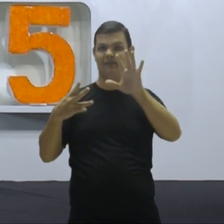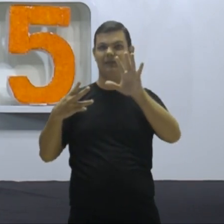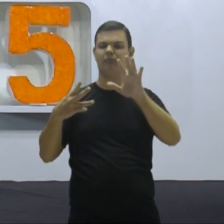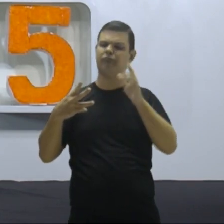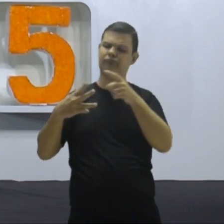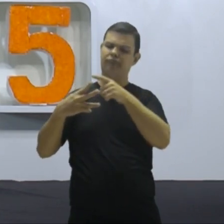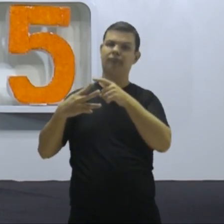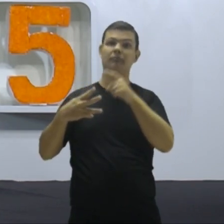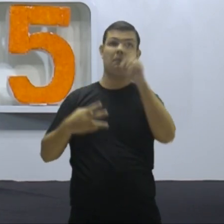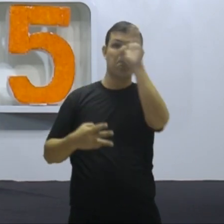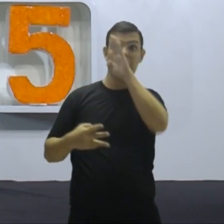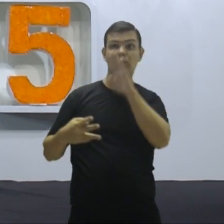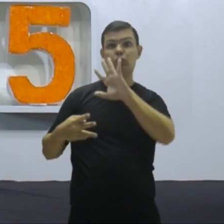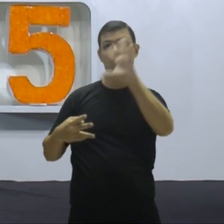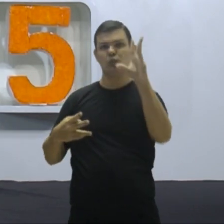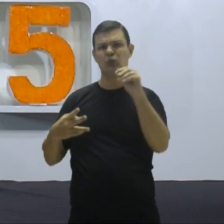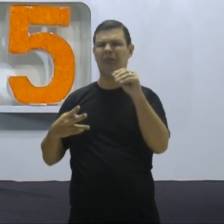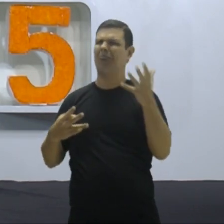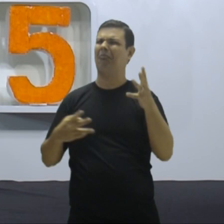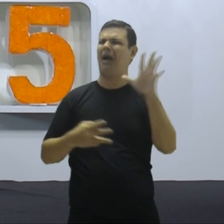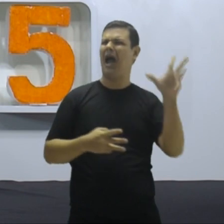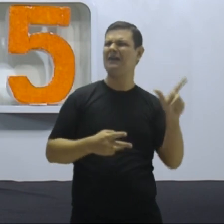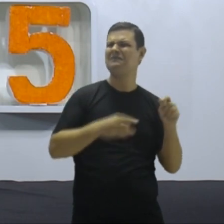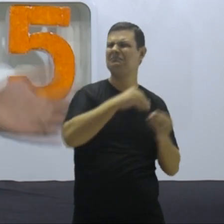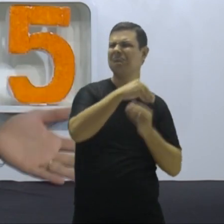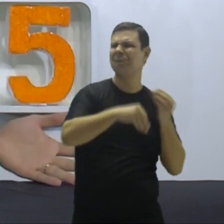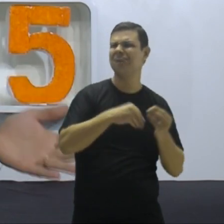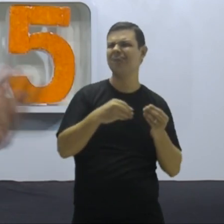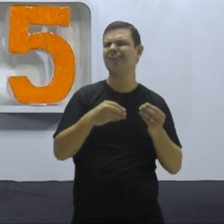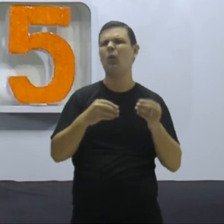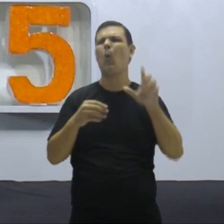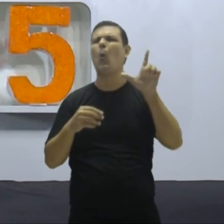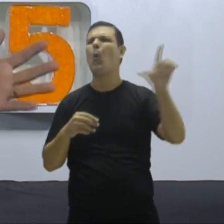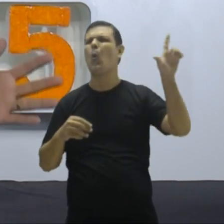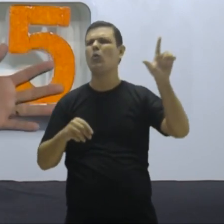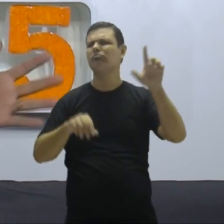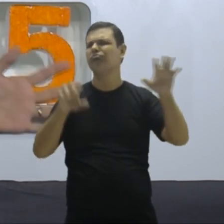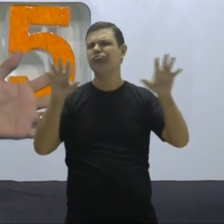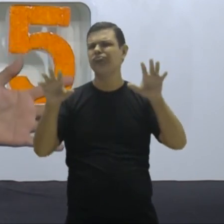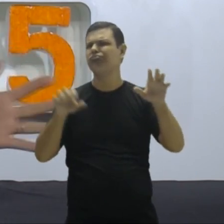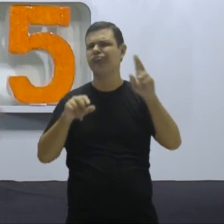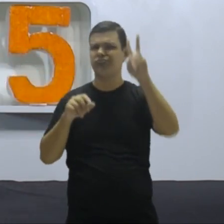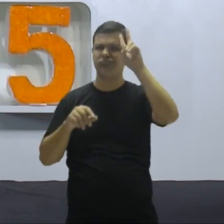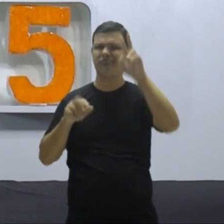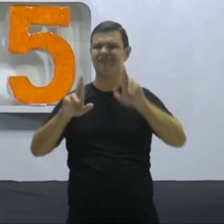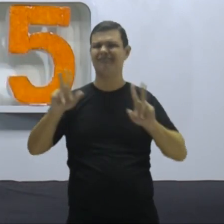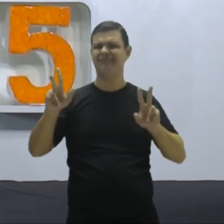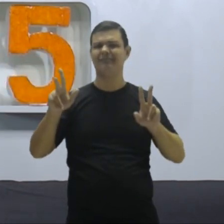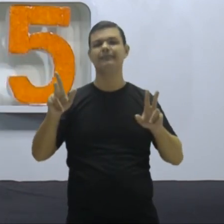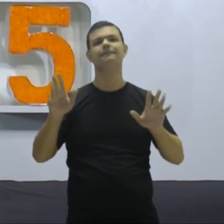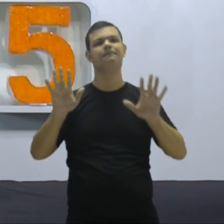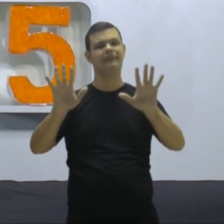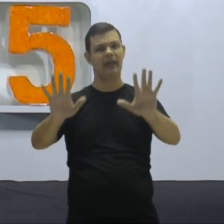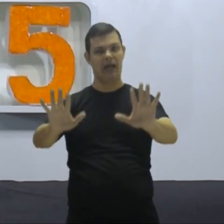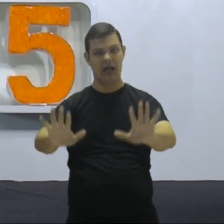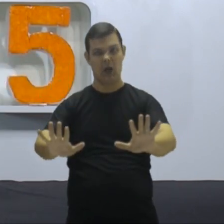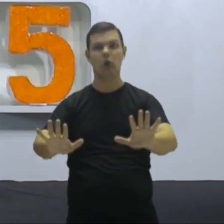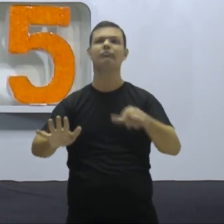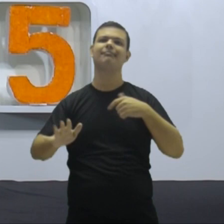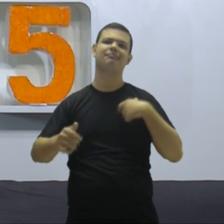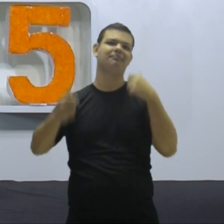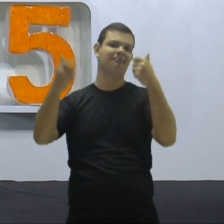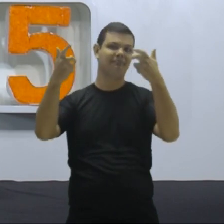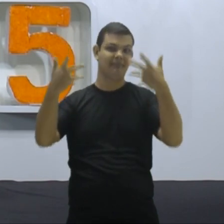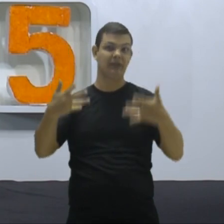Brasil. Agora você vai falar da África. Não é outra região, não é outra história, não tem... Mas você vai entender que